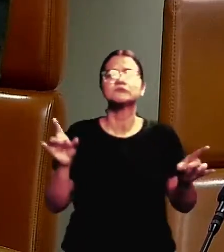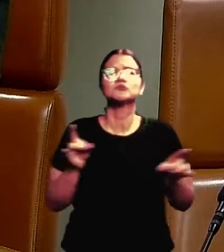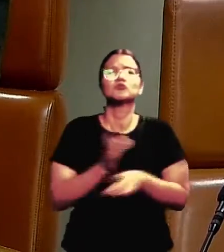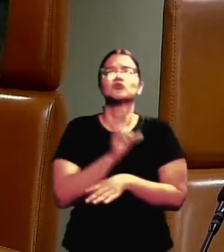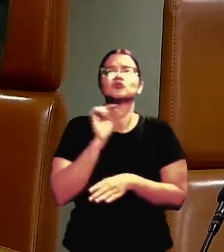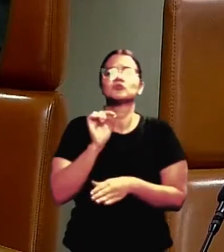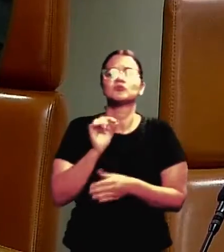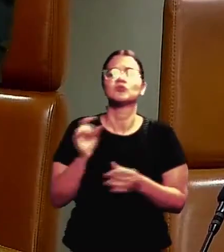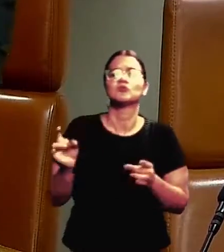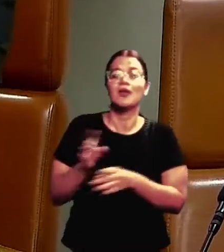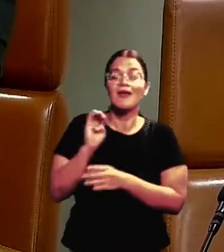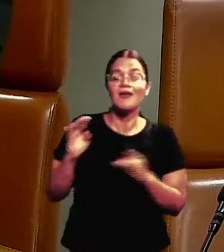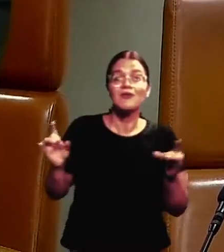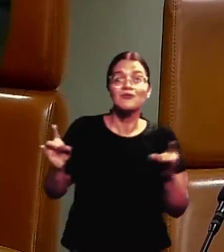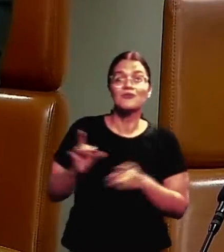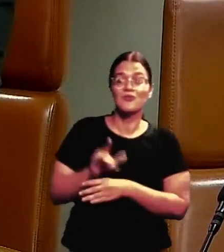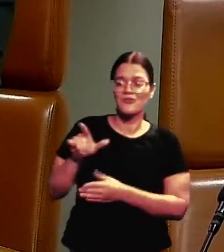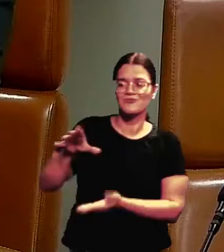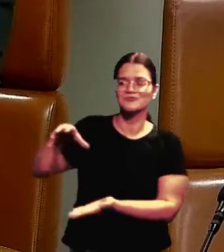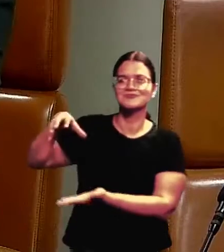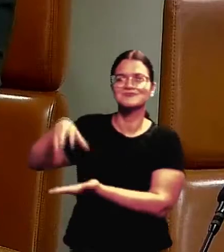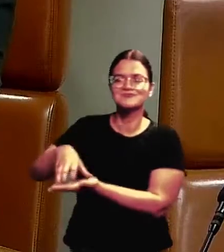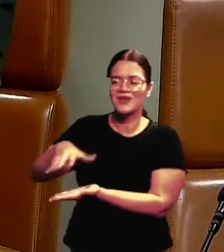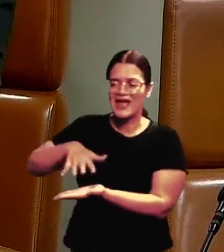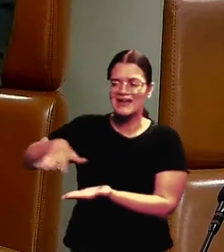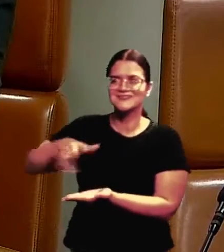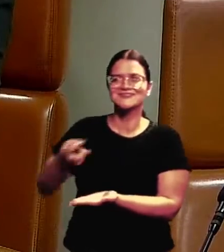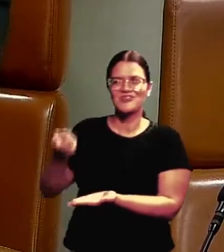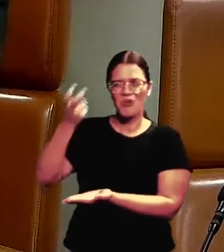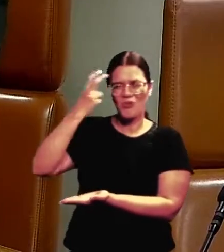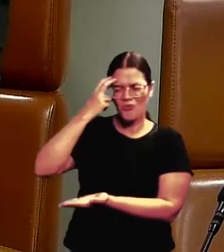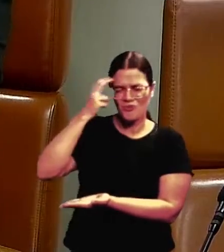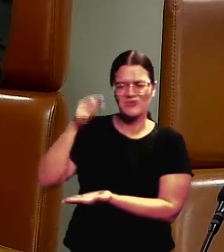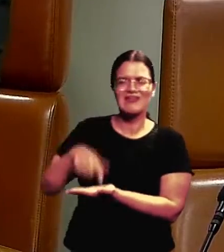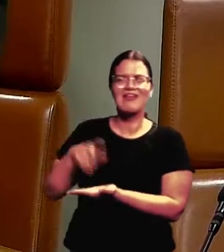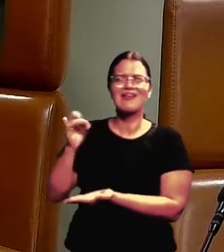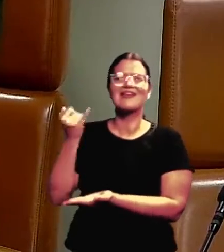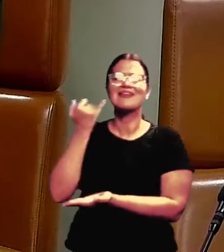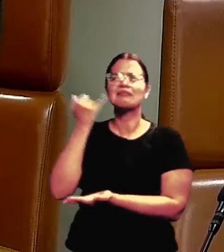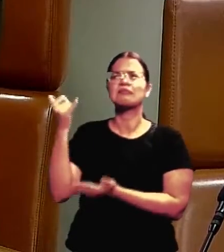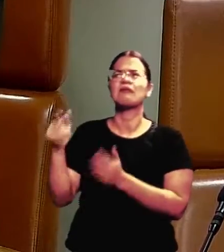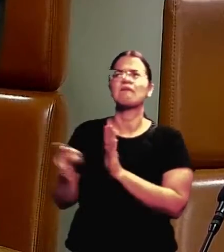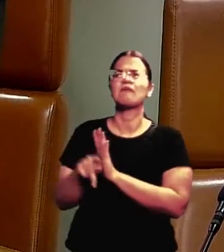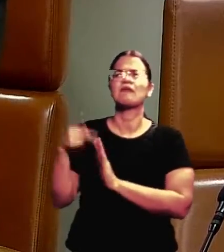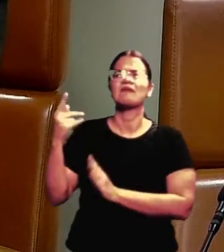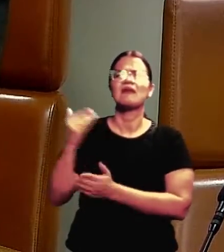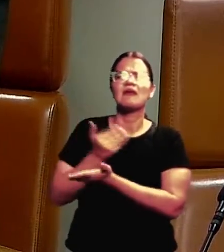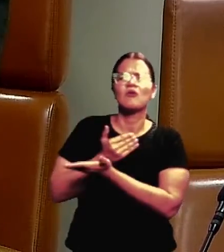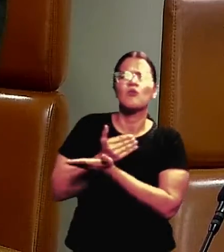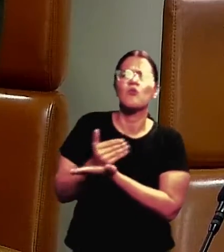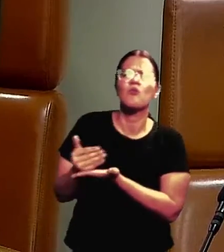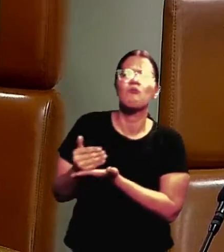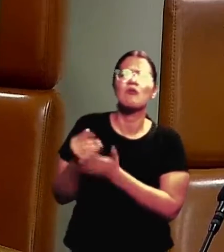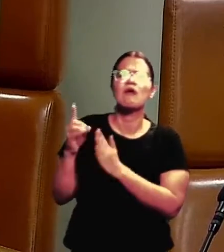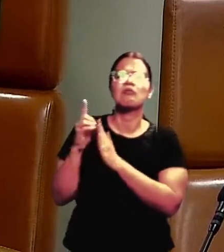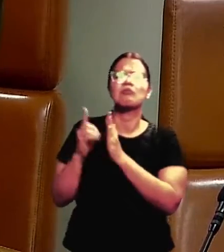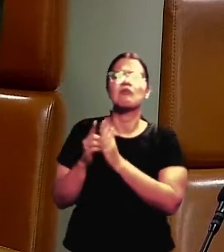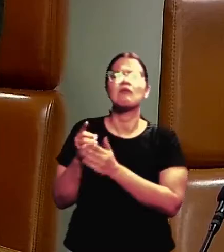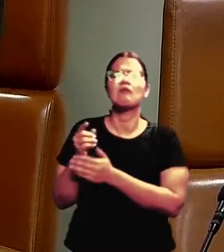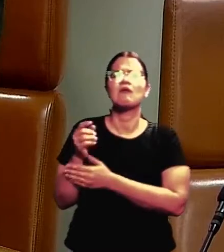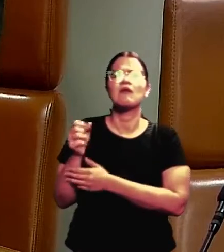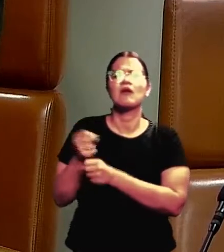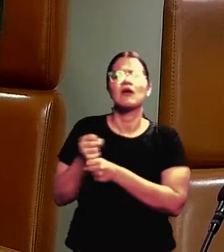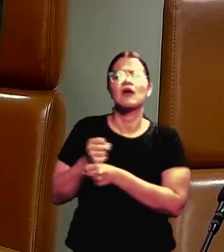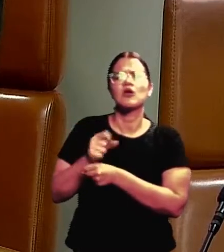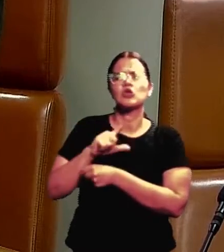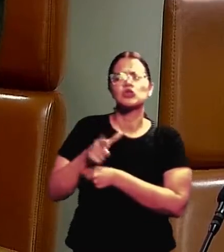um ciclo, que foi a conclusão daquele centro, daquele espaço cultural, uma ideia já da década, do início, final da década de 90, início